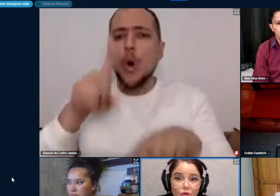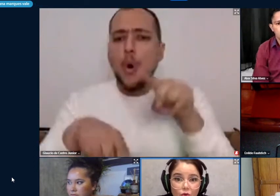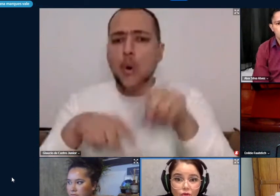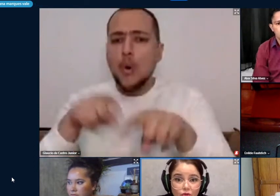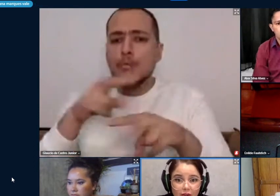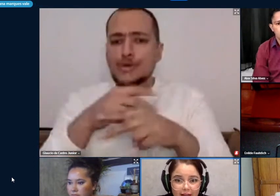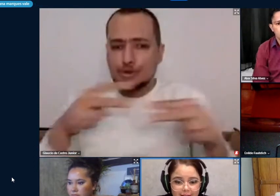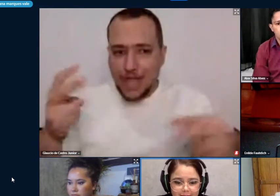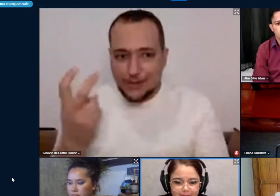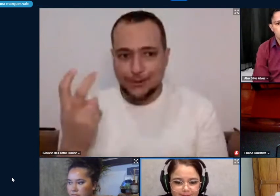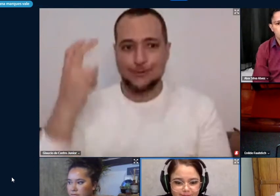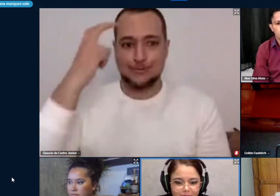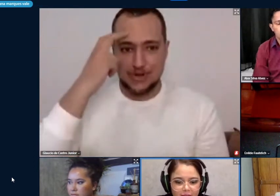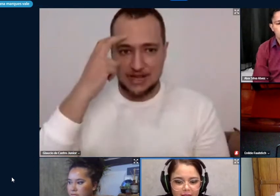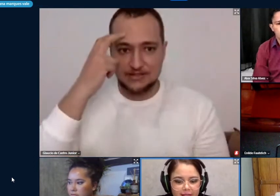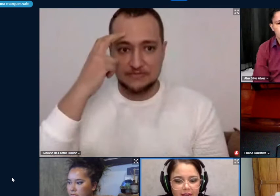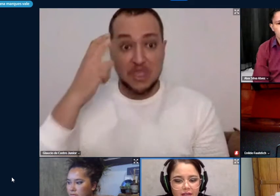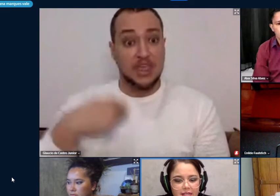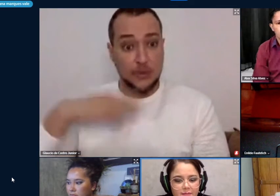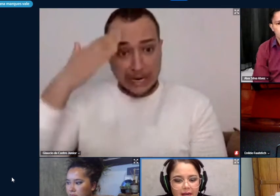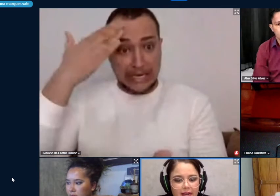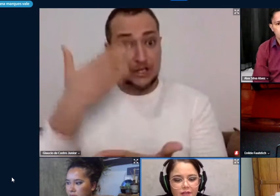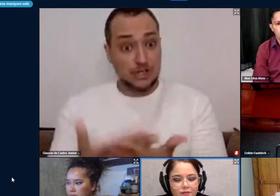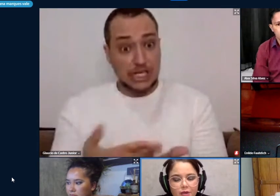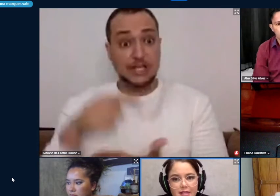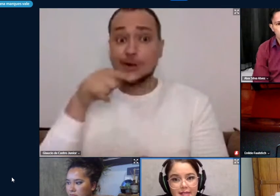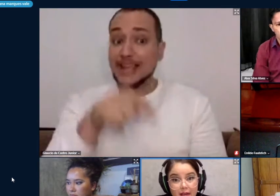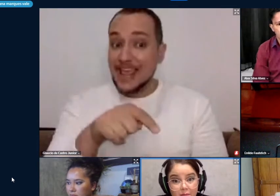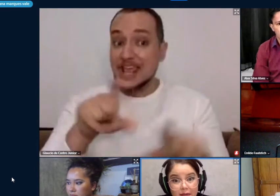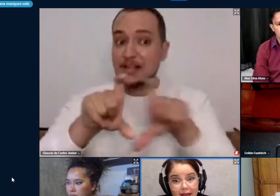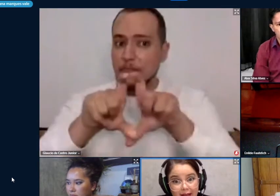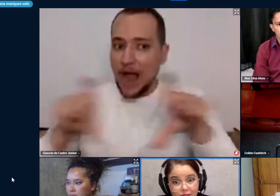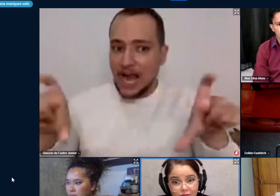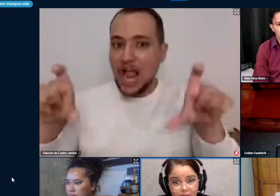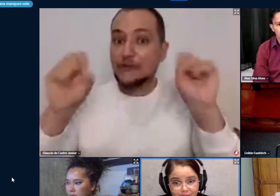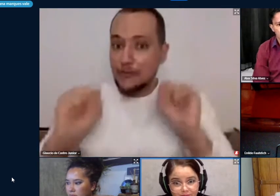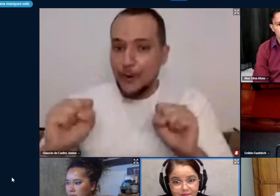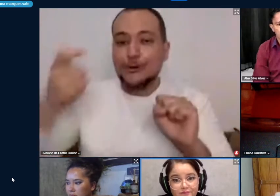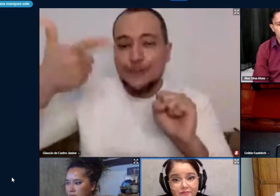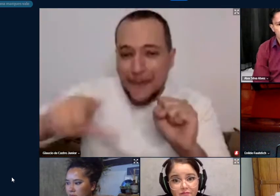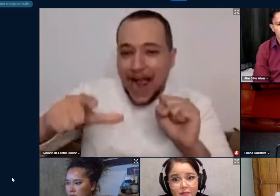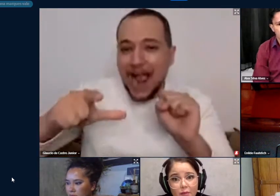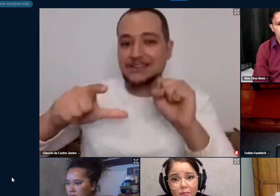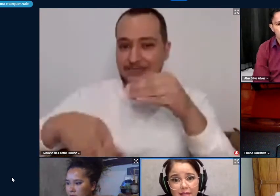objetos culturais. Creio que esse parágrafo